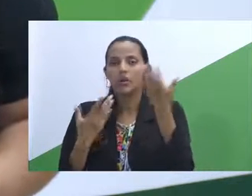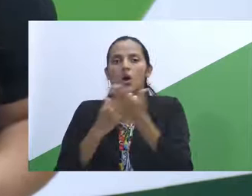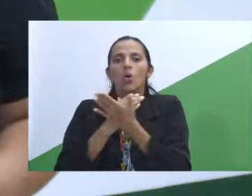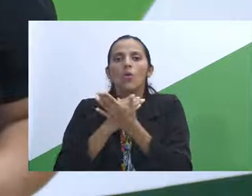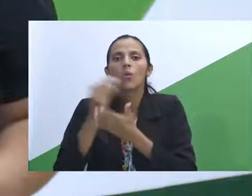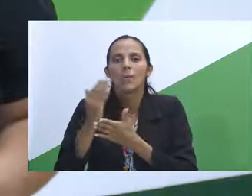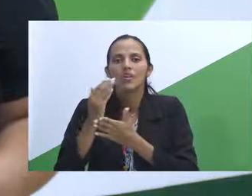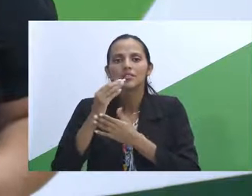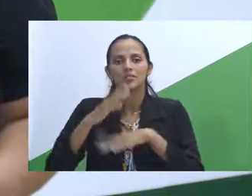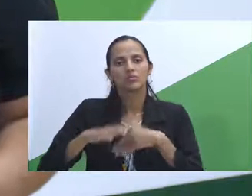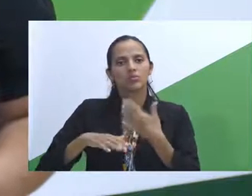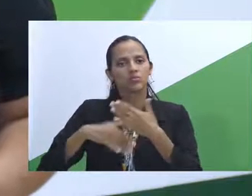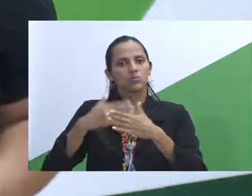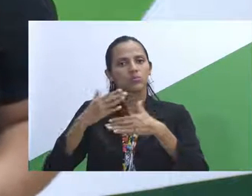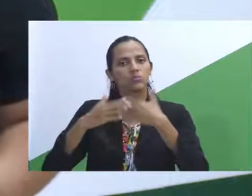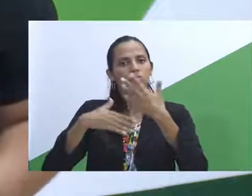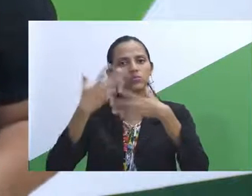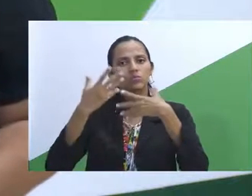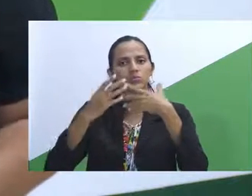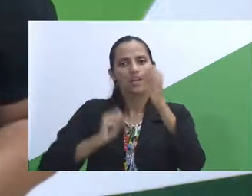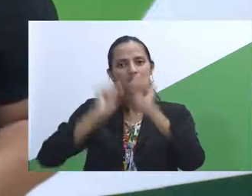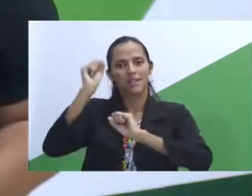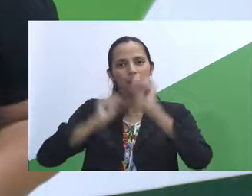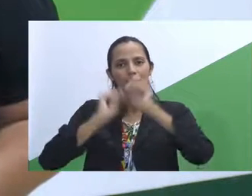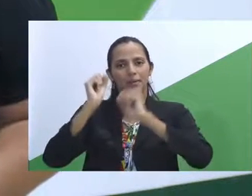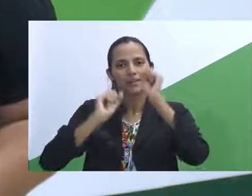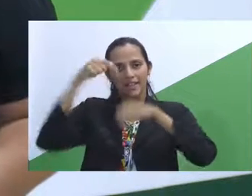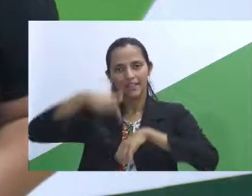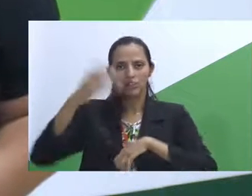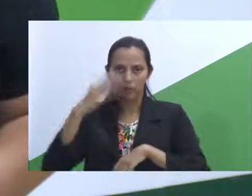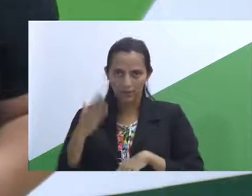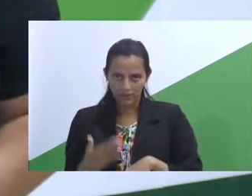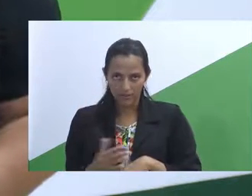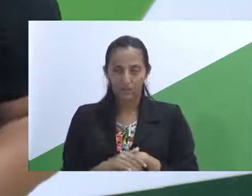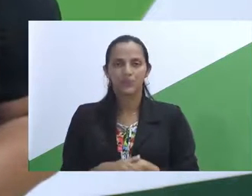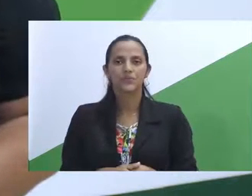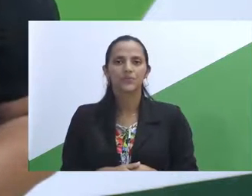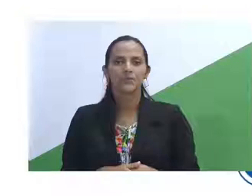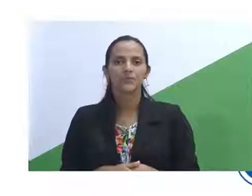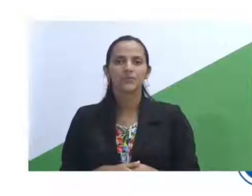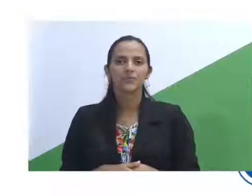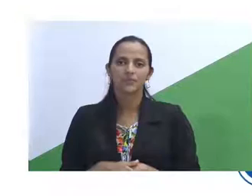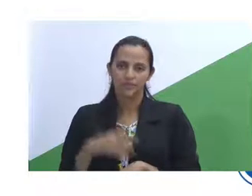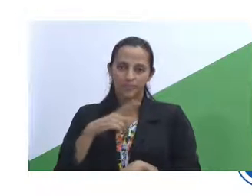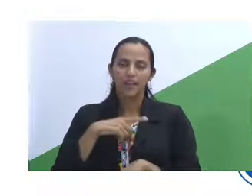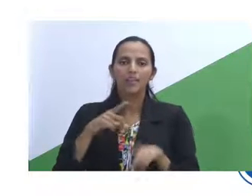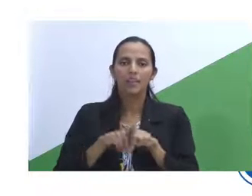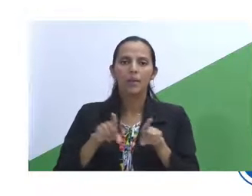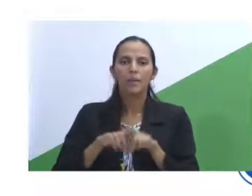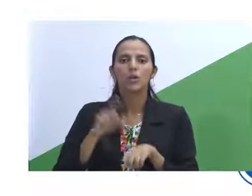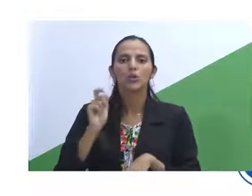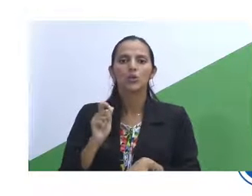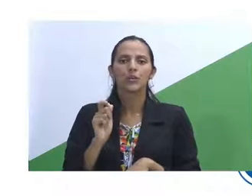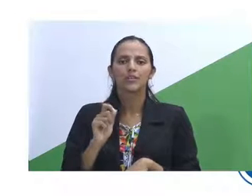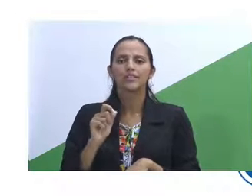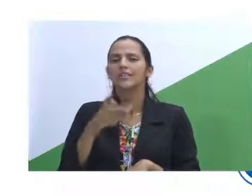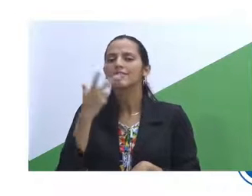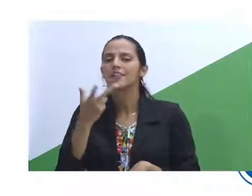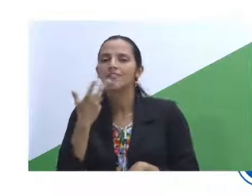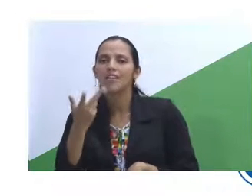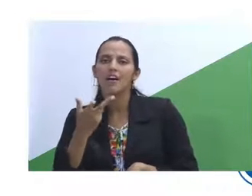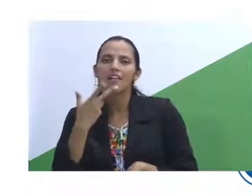a desenvolver, né? Essa industrialização, então, brasileira. Outro ponto que nós temos aí, claro, se a gente está falando de